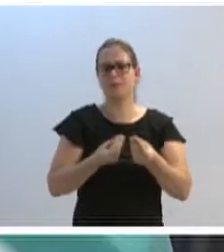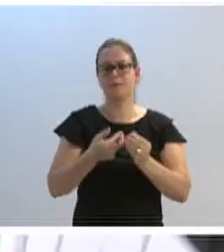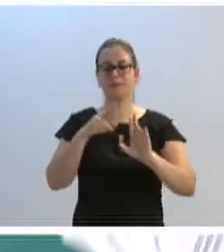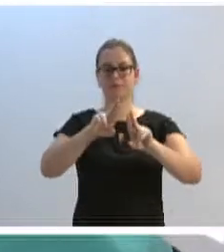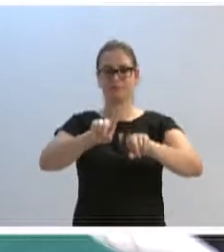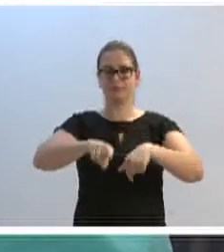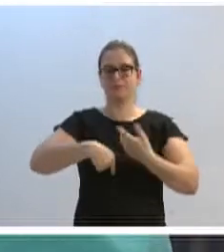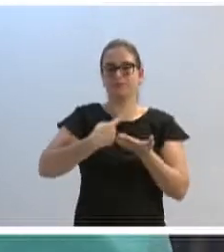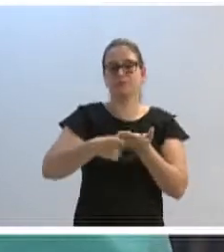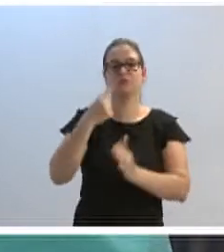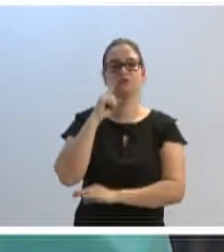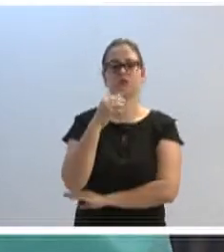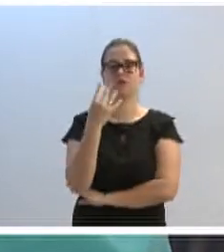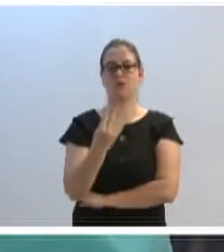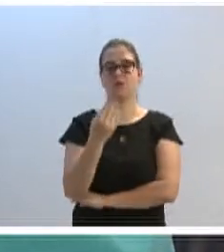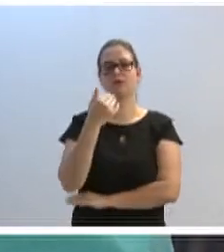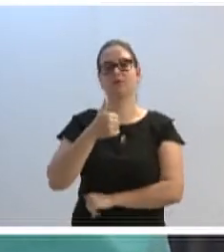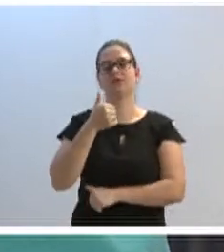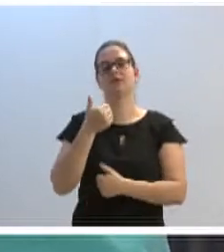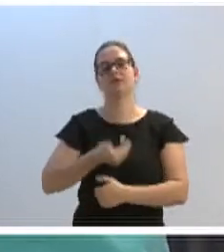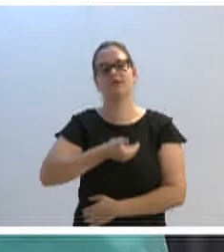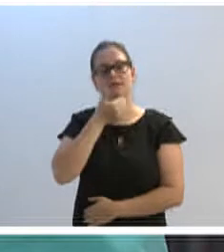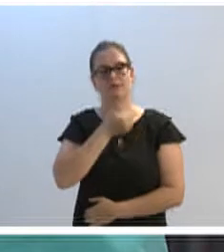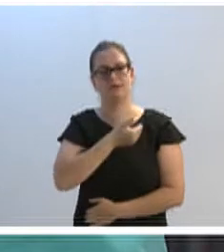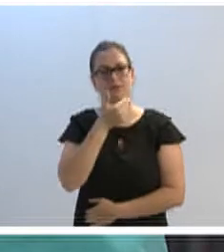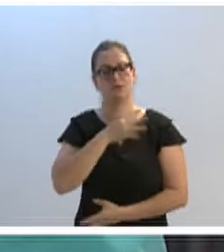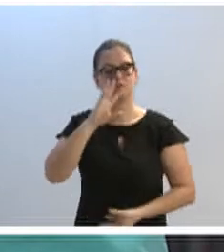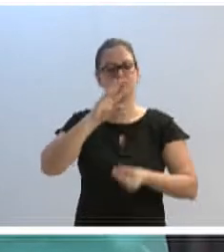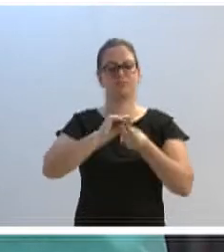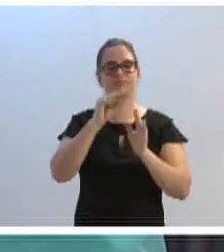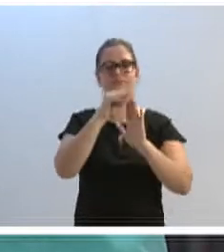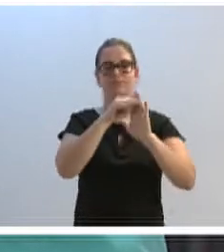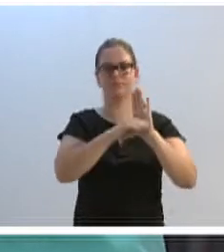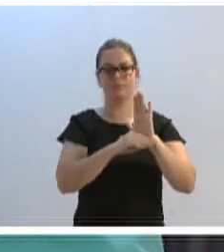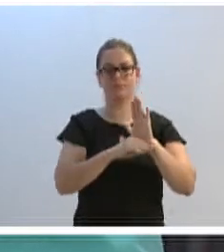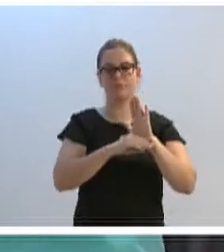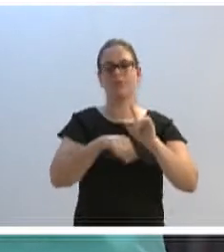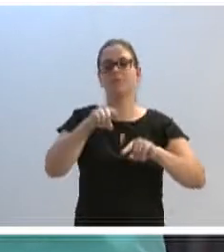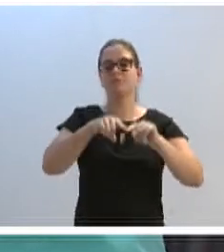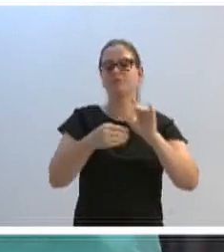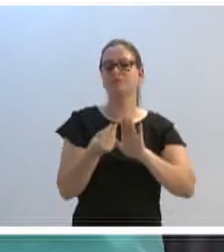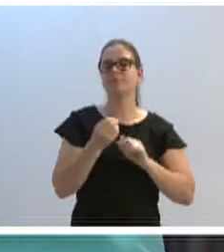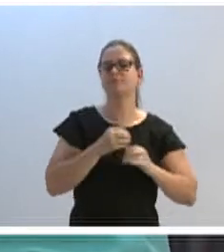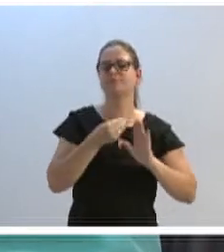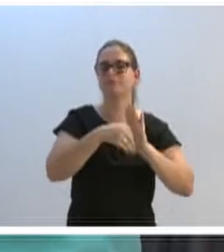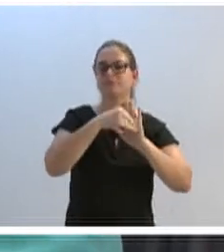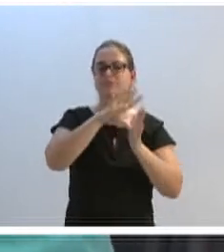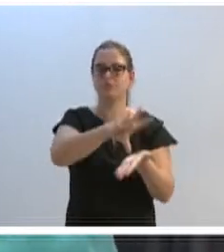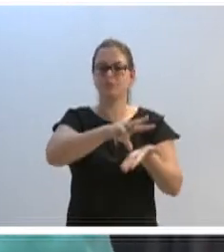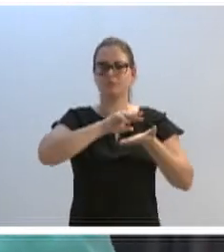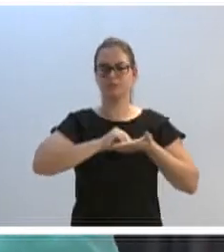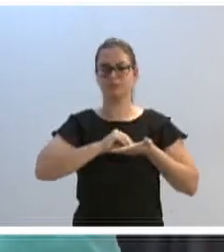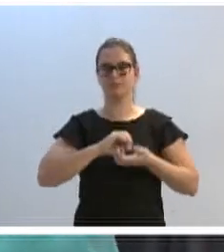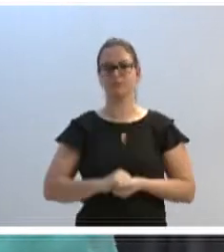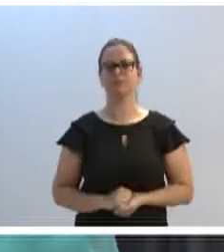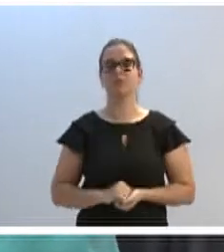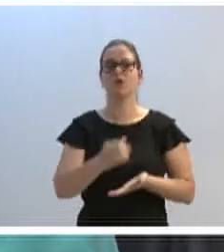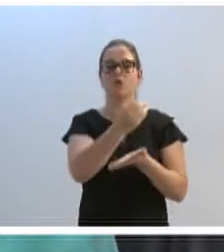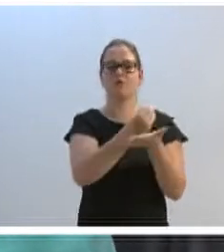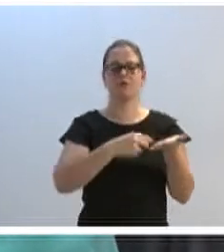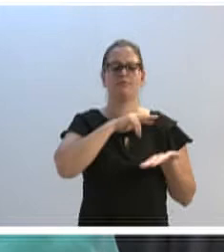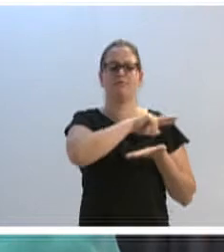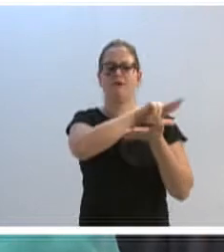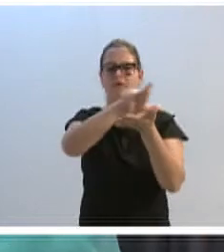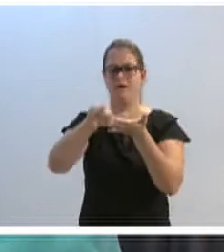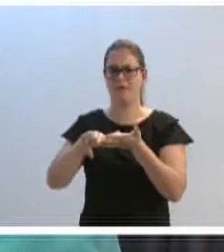Reunião ordinária do dia 4 de dezembro de 2018, resumo do expediente, matéria do Legislativo, correspondências recebidas. Ofícios